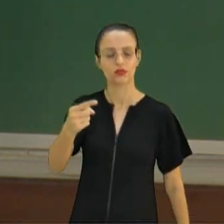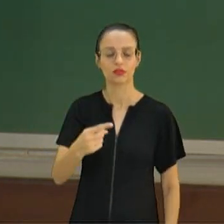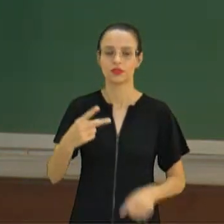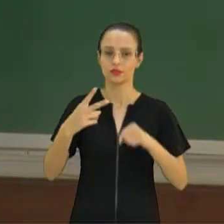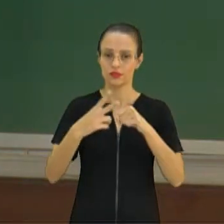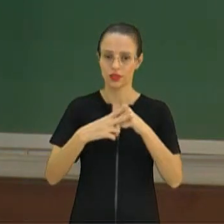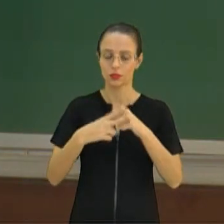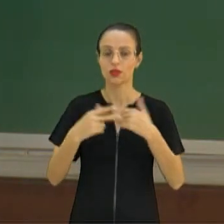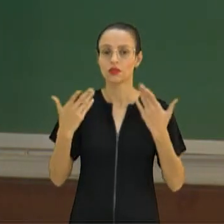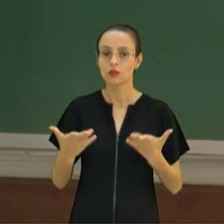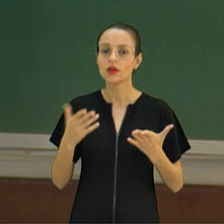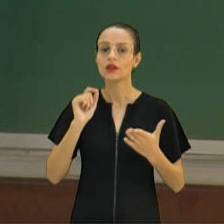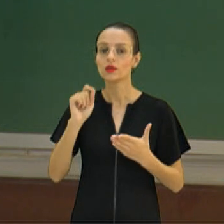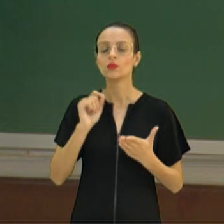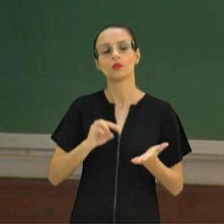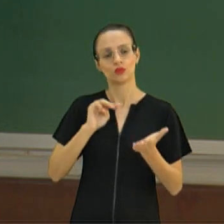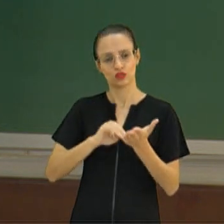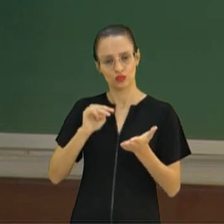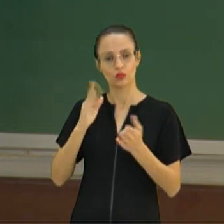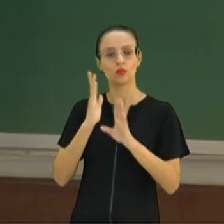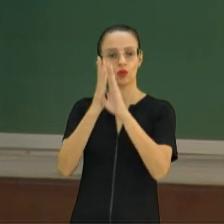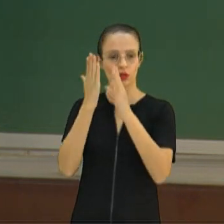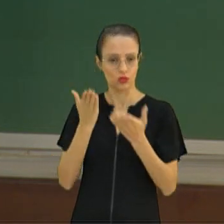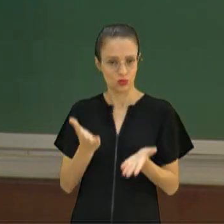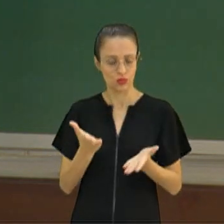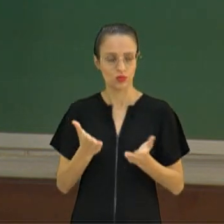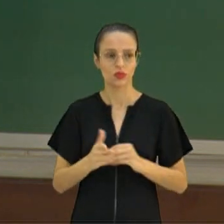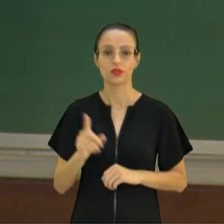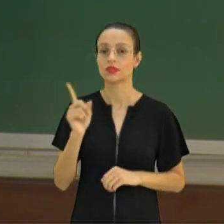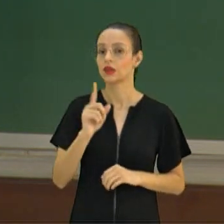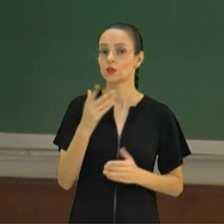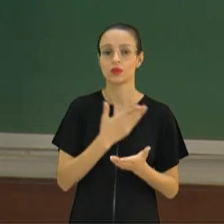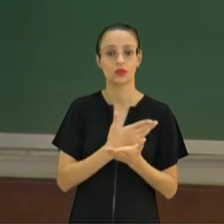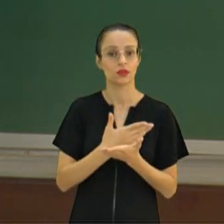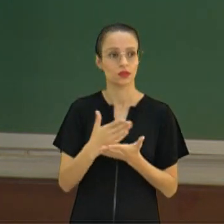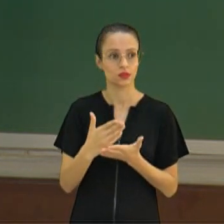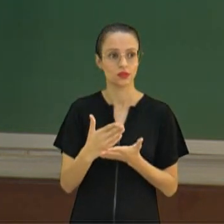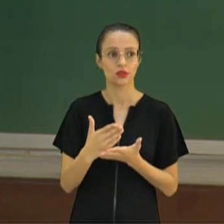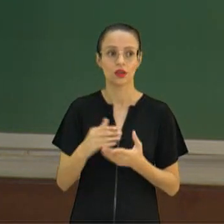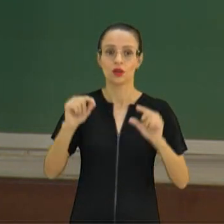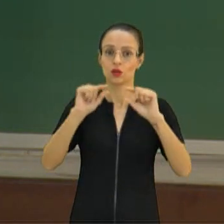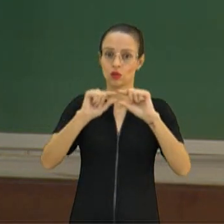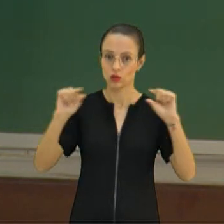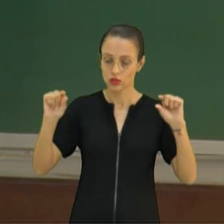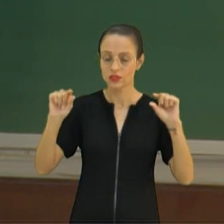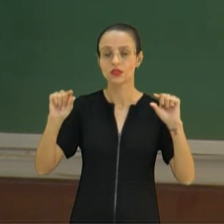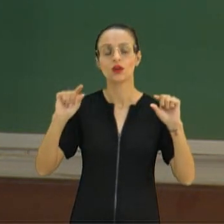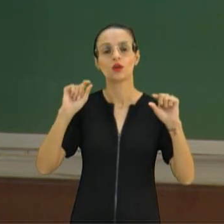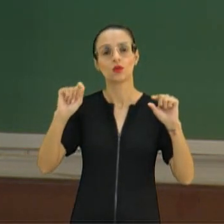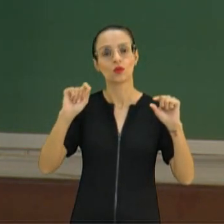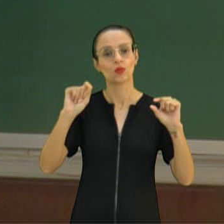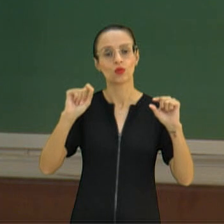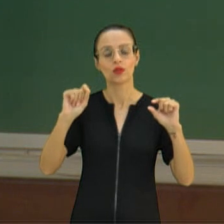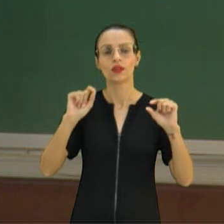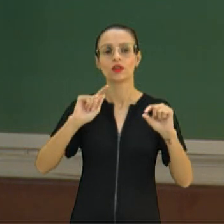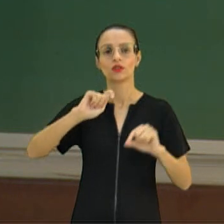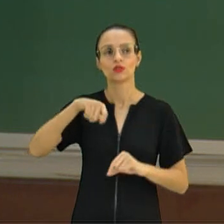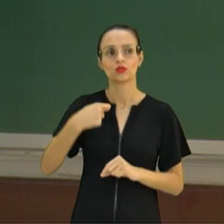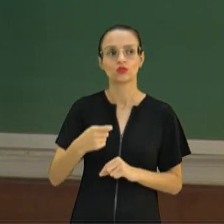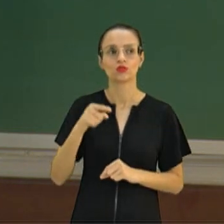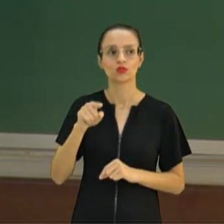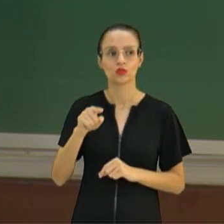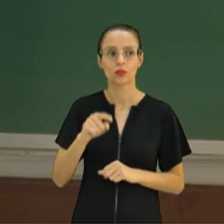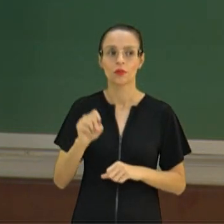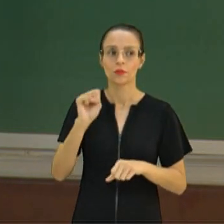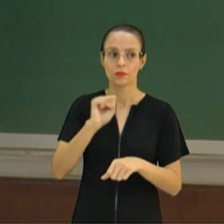e a ênclise, o motivo dela ocorrer. Não se inicia uma oração com a questão aí